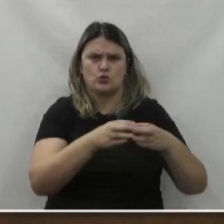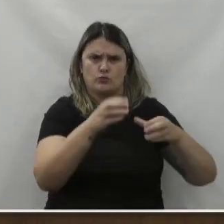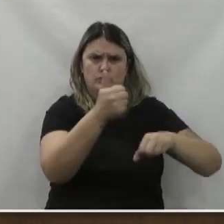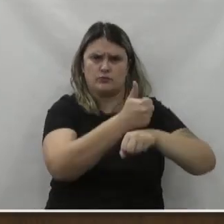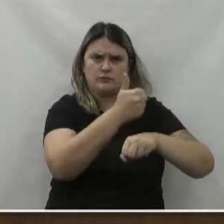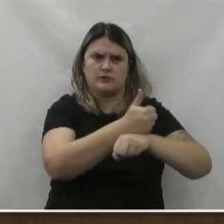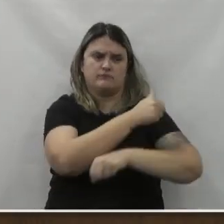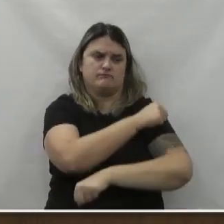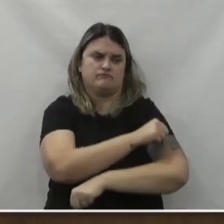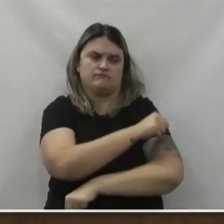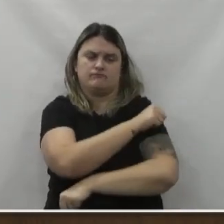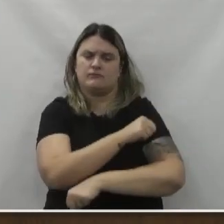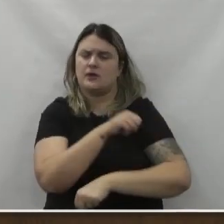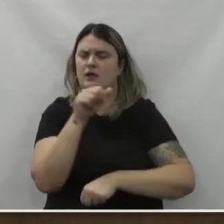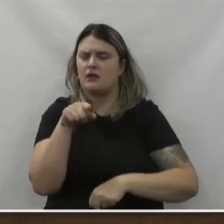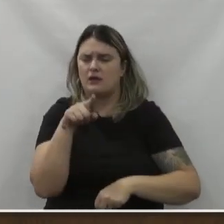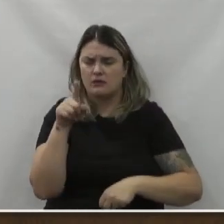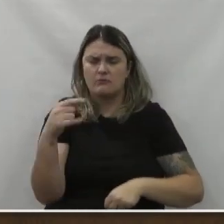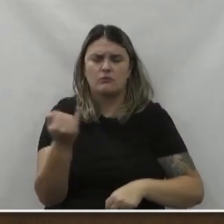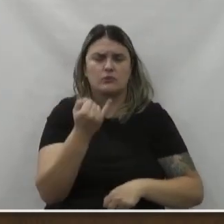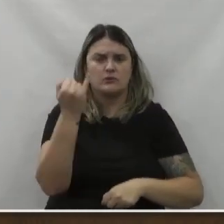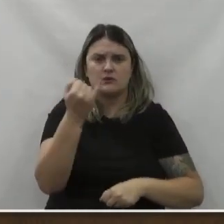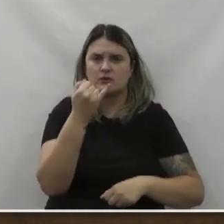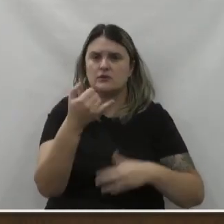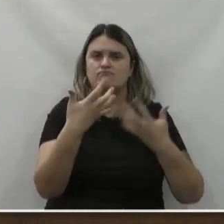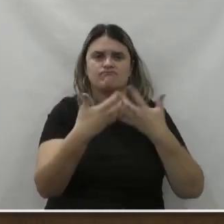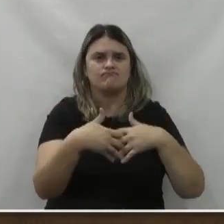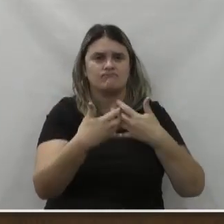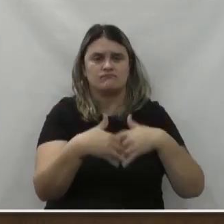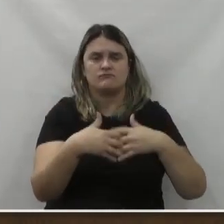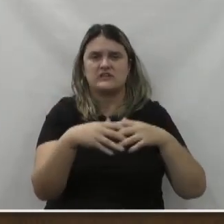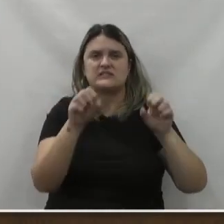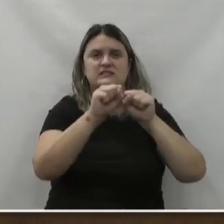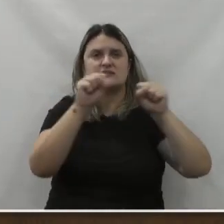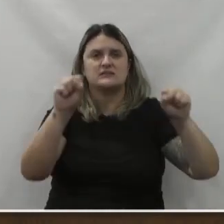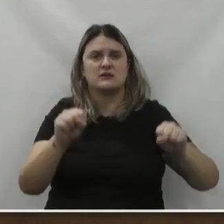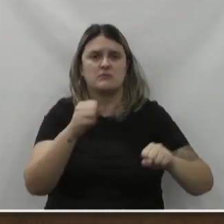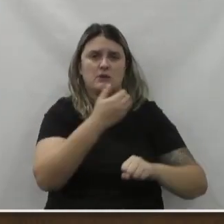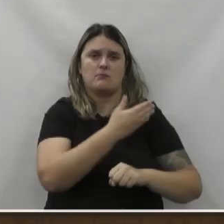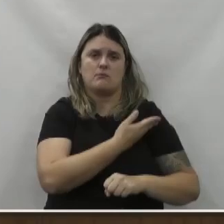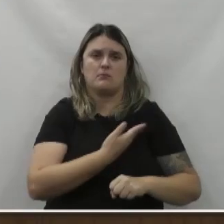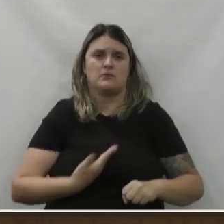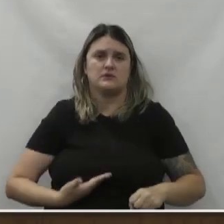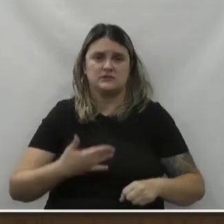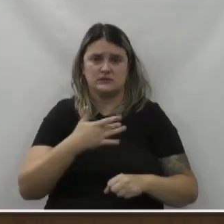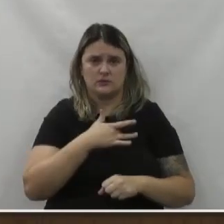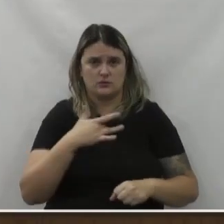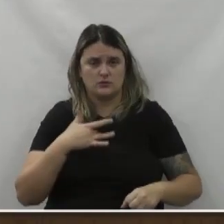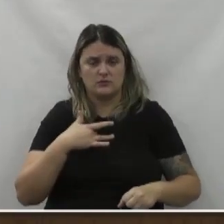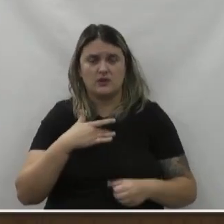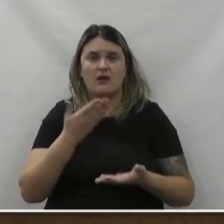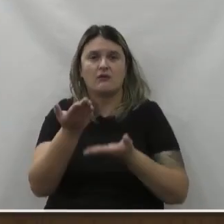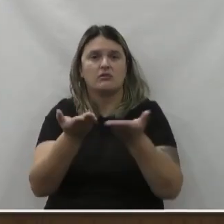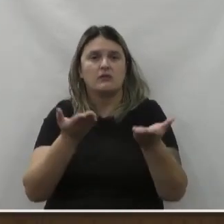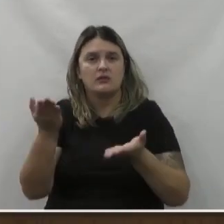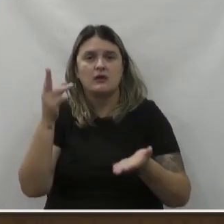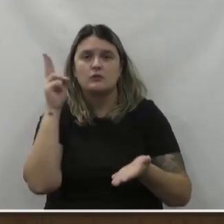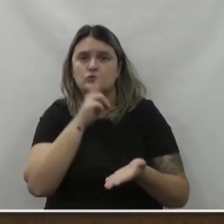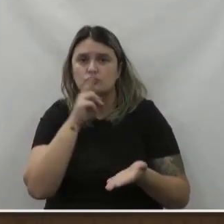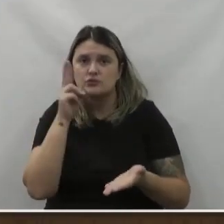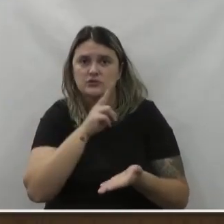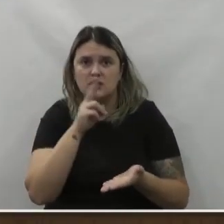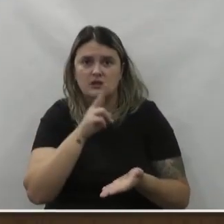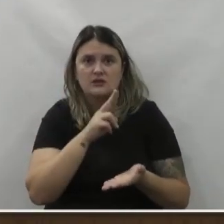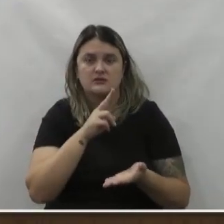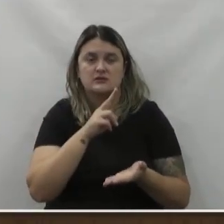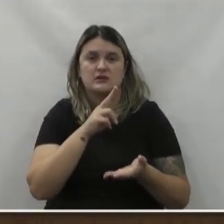essencial para o pleno funcionamento dos serviços públicos de saúde, especialmente no atendimento de urgência e emergência prestado na